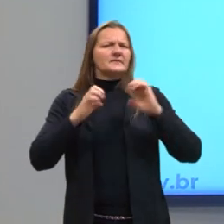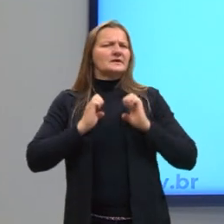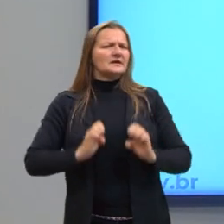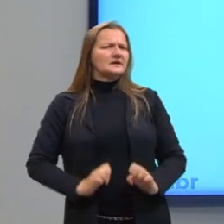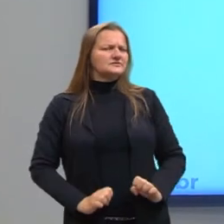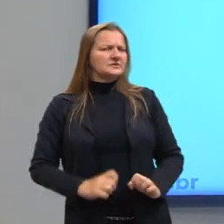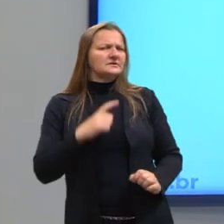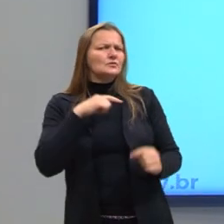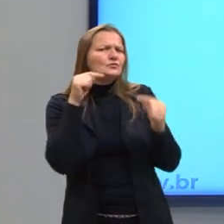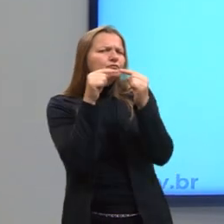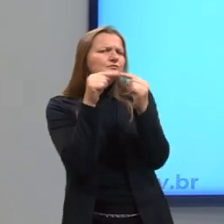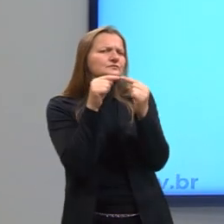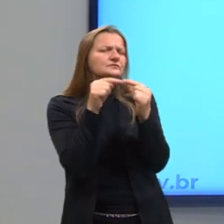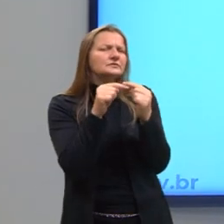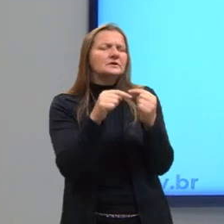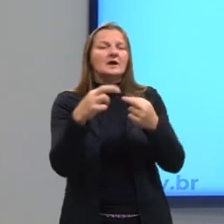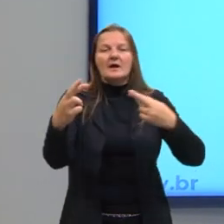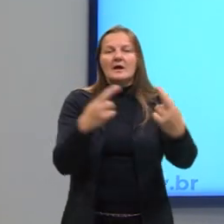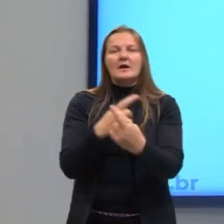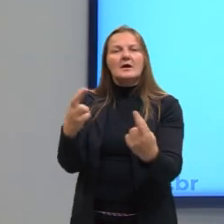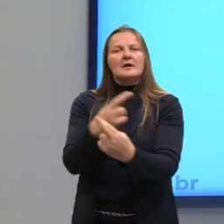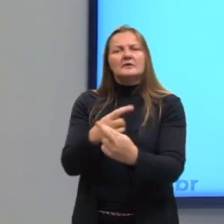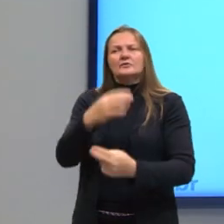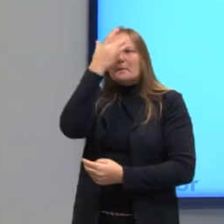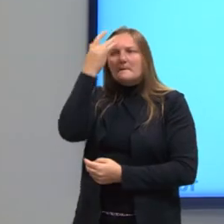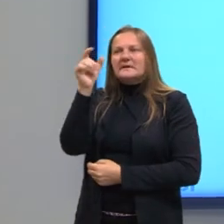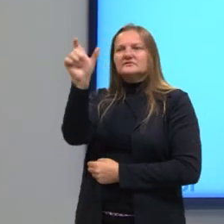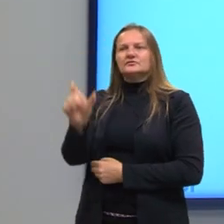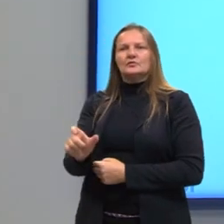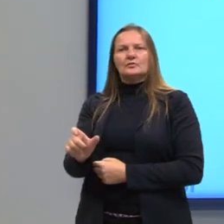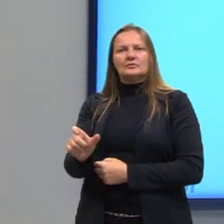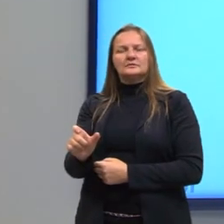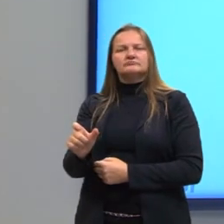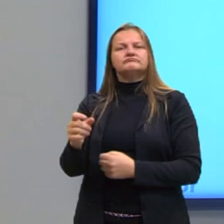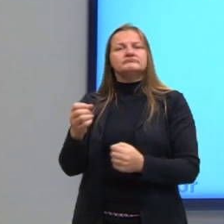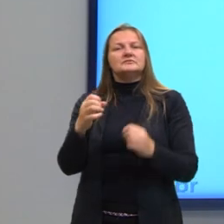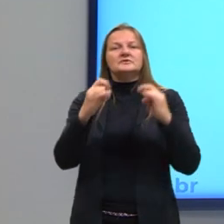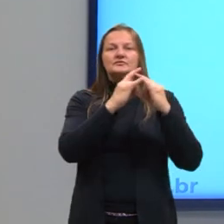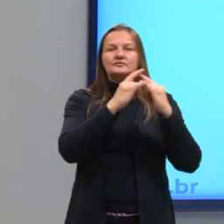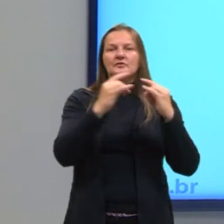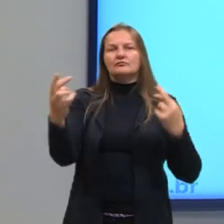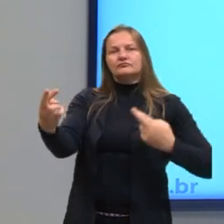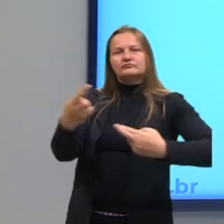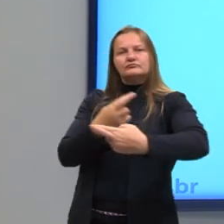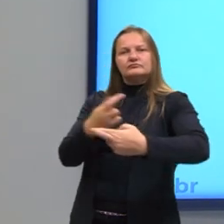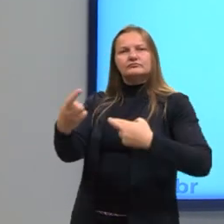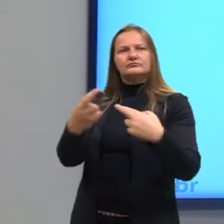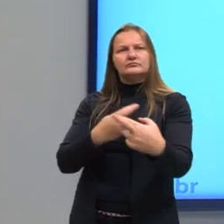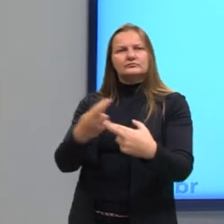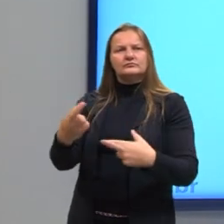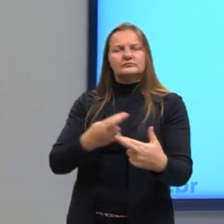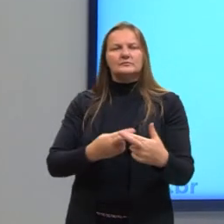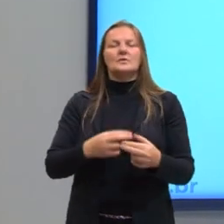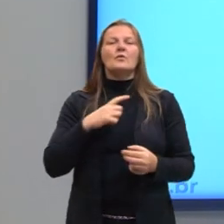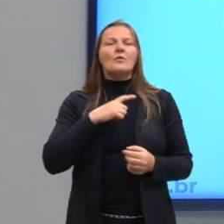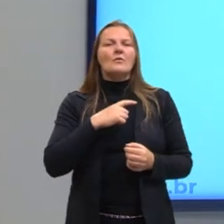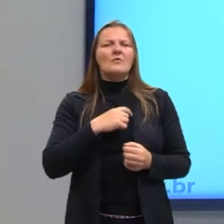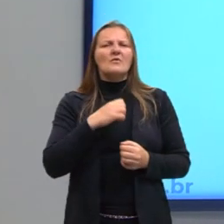nortear as novas relações entre os homens e as recentes instituições a fim de combater ou evitar